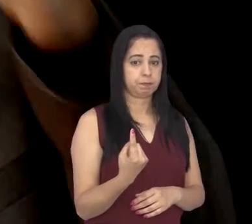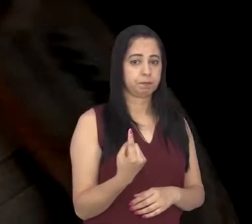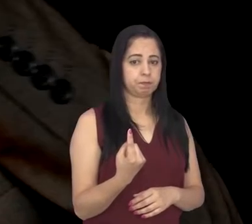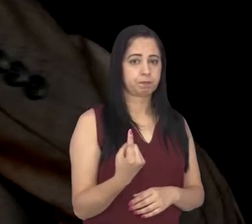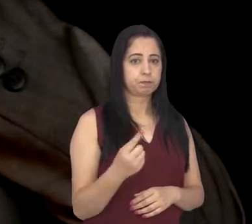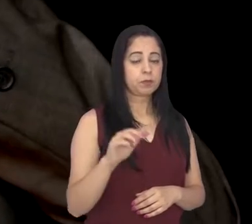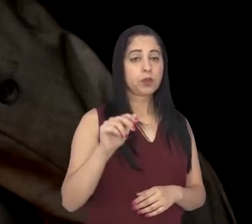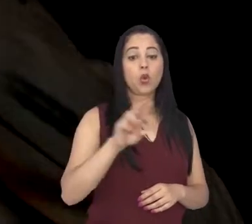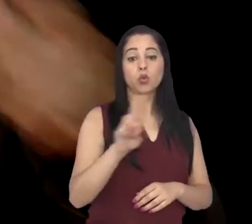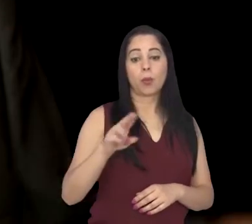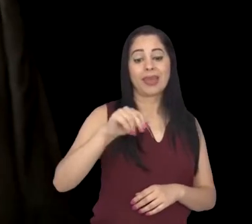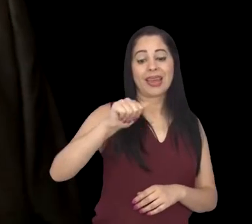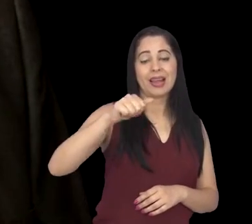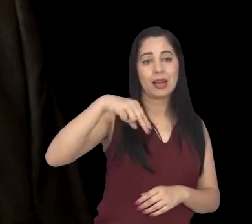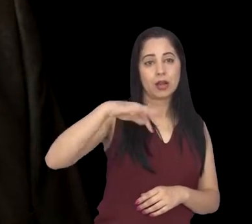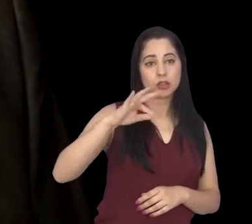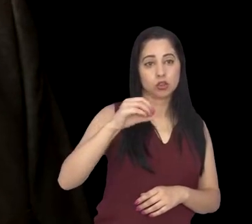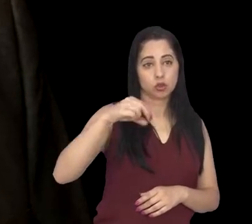irmã do Antônio Carlos,